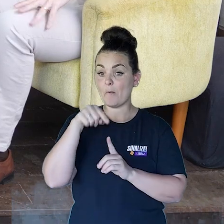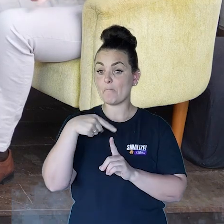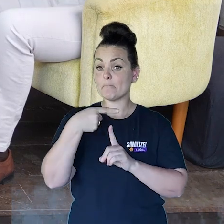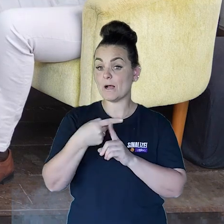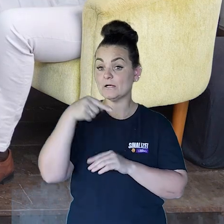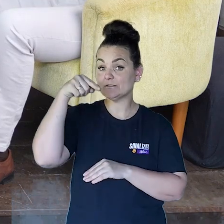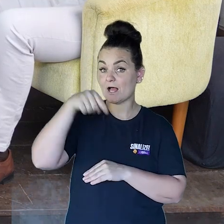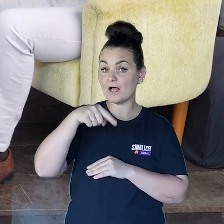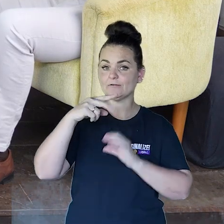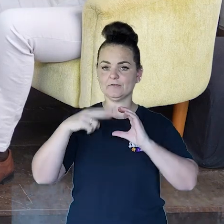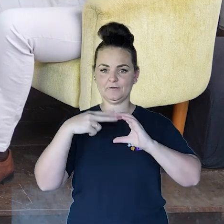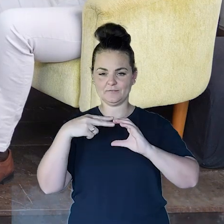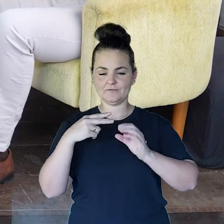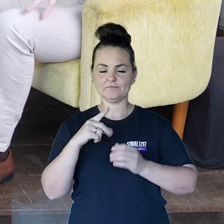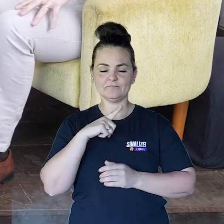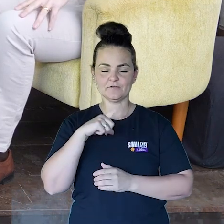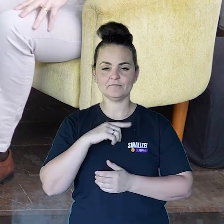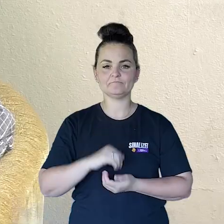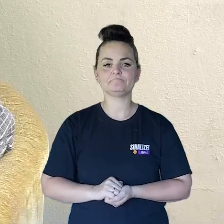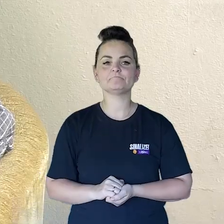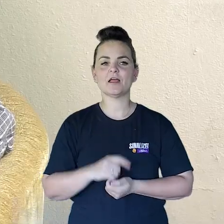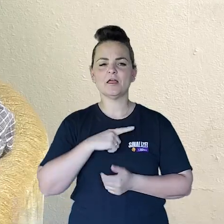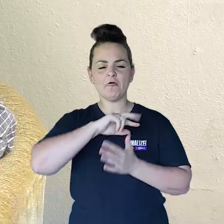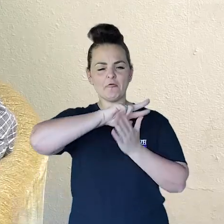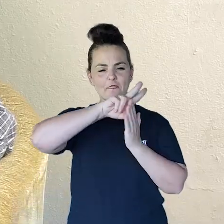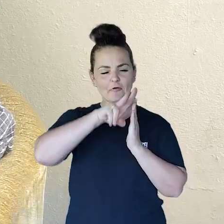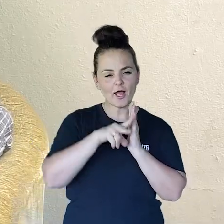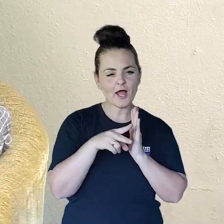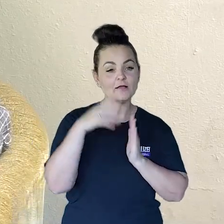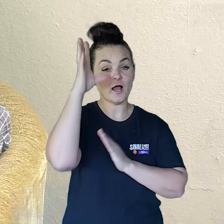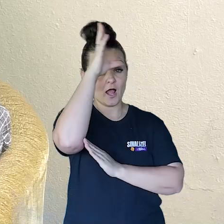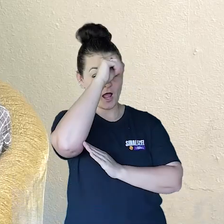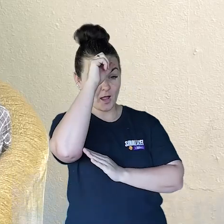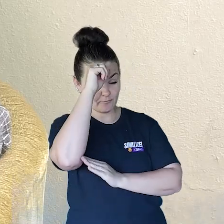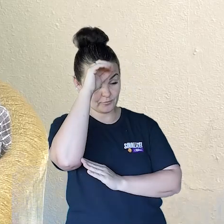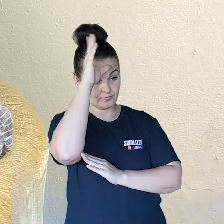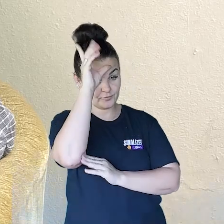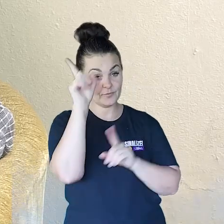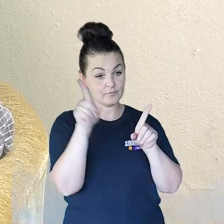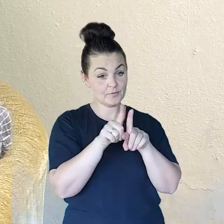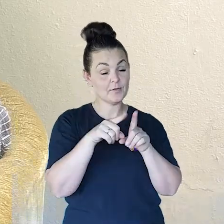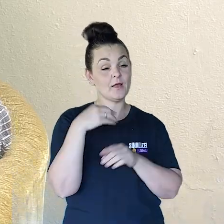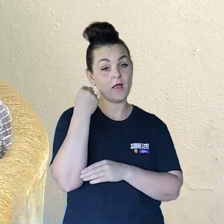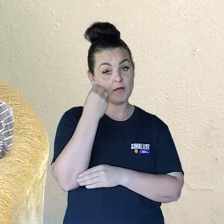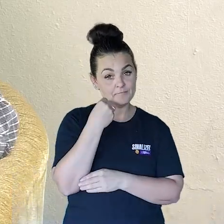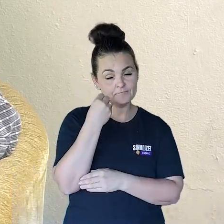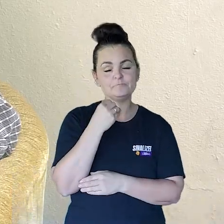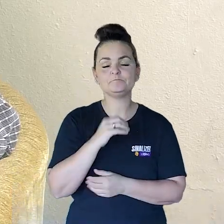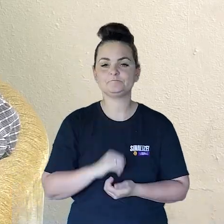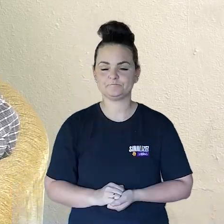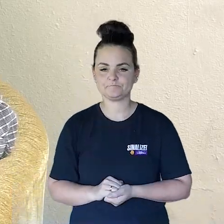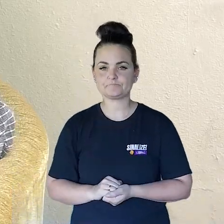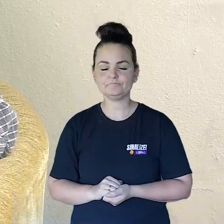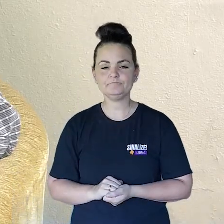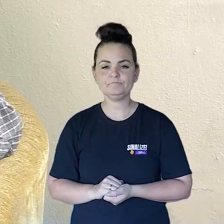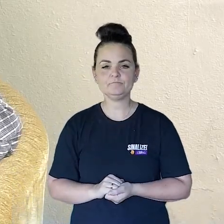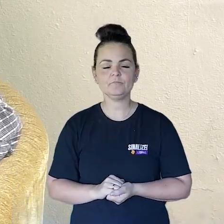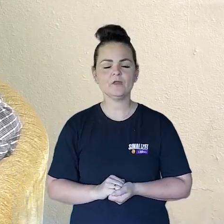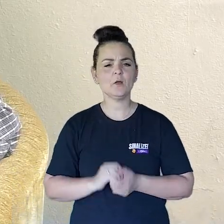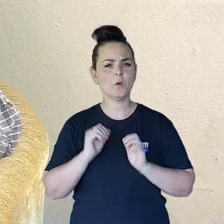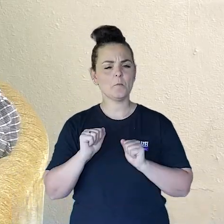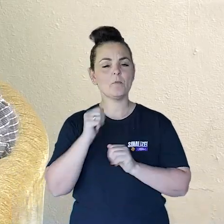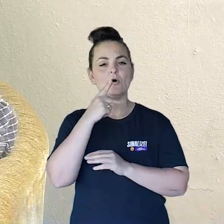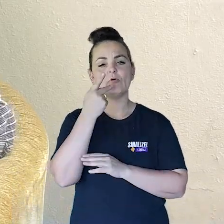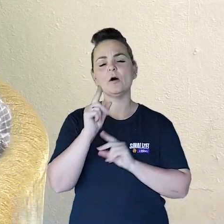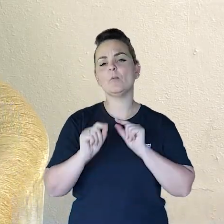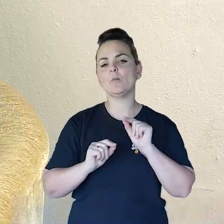Olha, experiências e aprendizados foram tantos, André, que, consequentemente, o que eu posso dizer, o maior